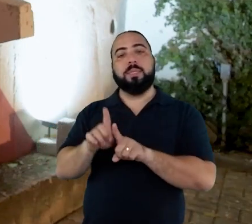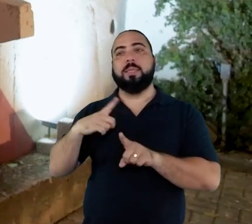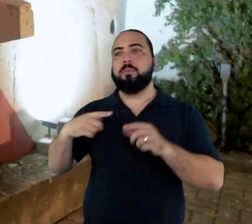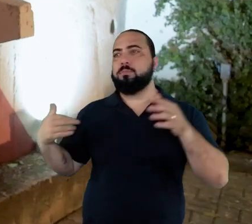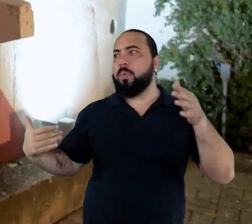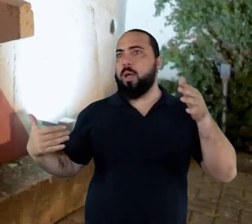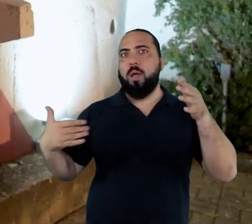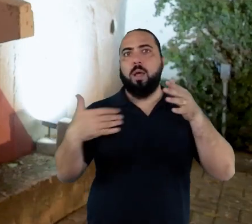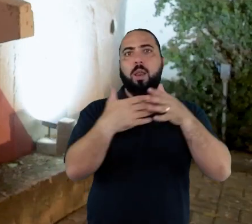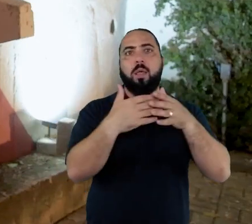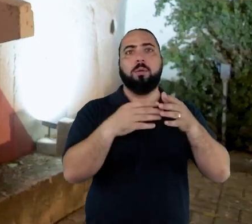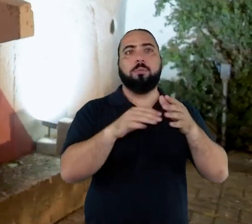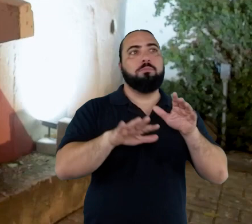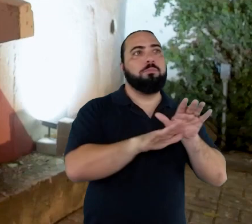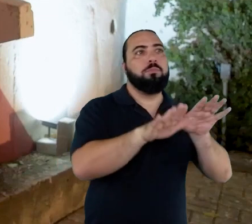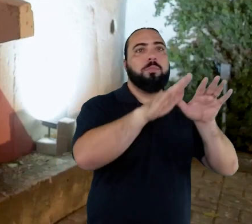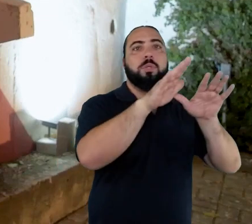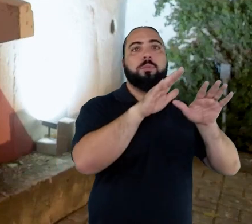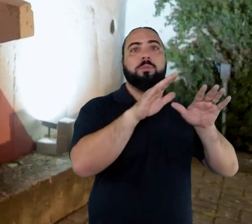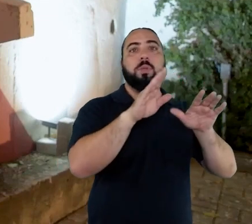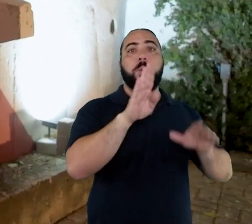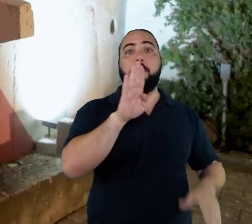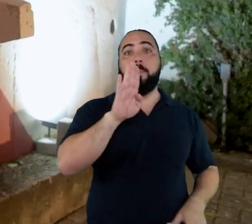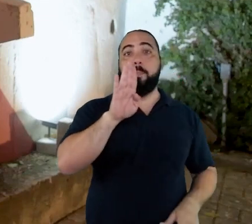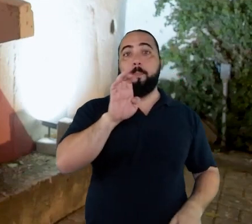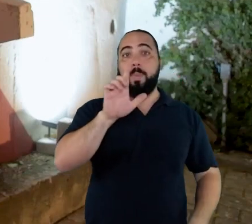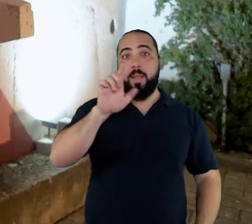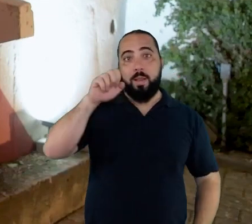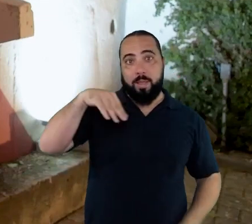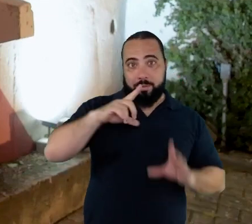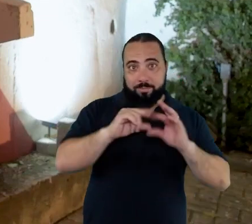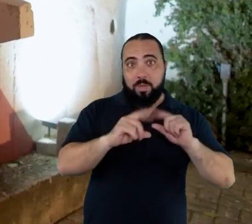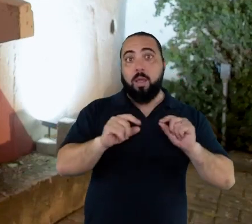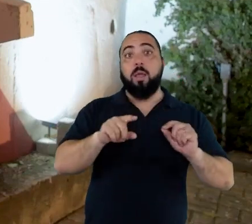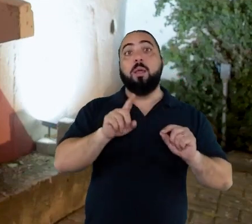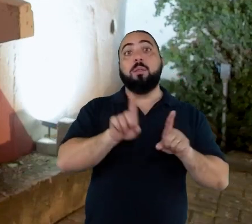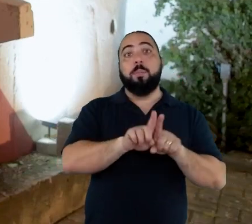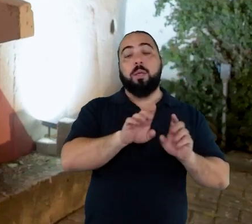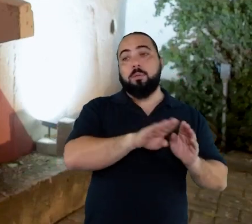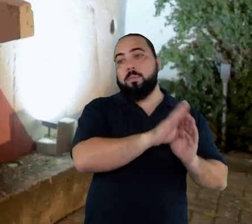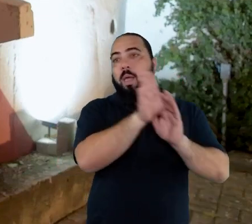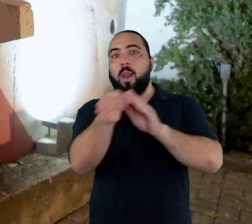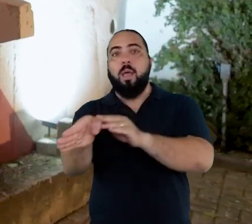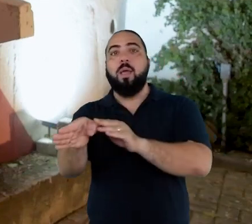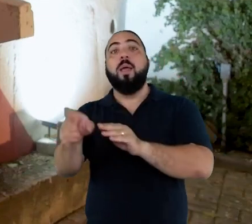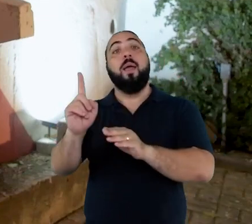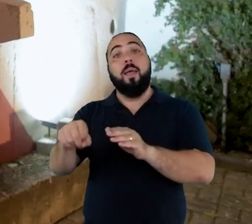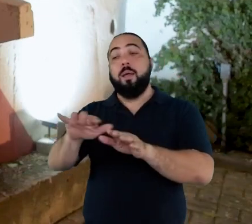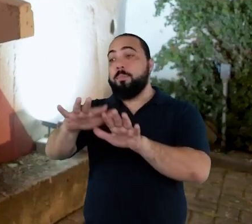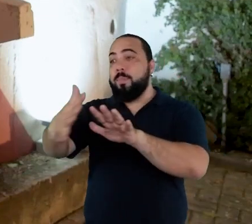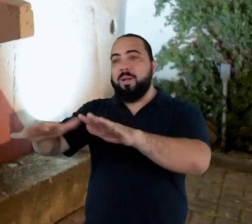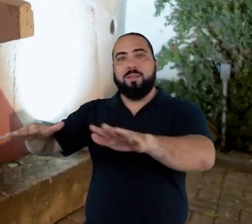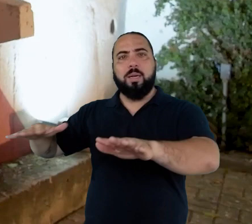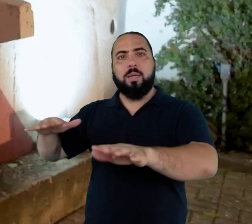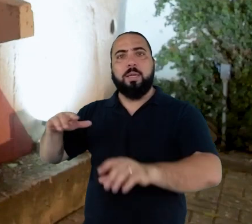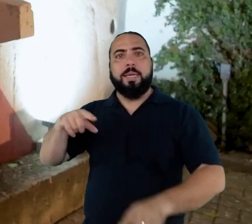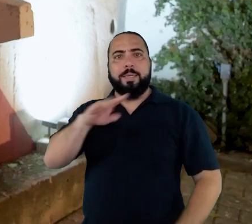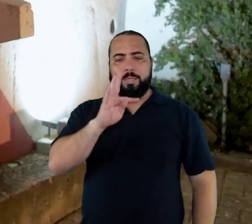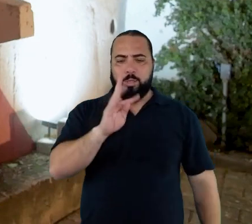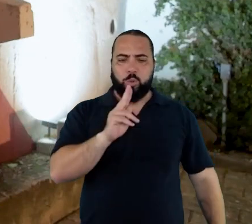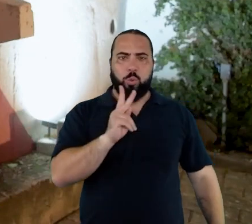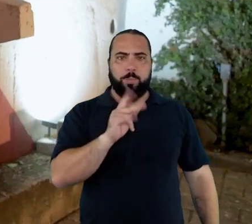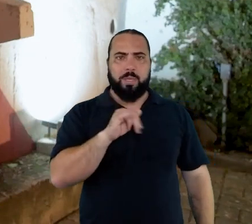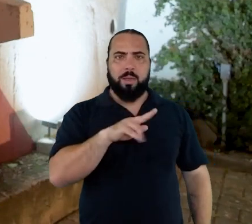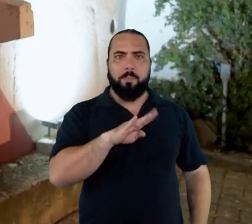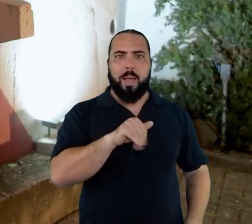subindo até chegar a Belém e encontrar o litoral. E nesse litoral, os Tupinambá circulam, andam por mais de 10